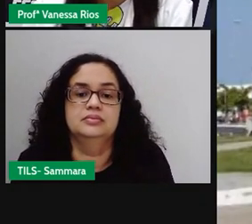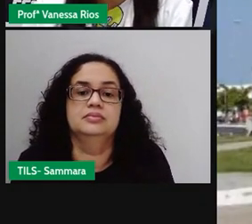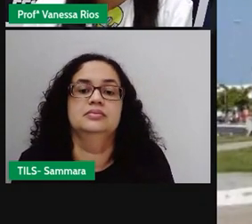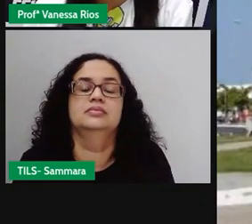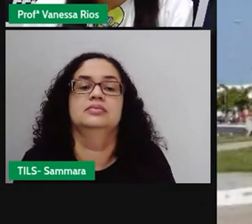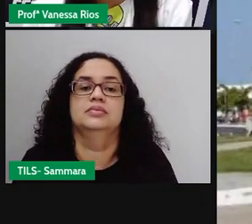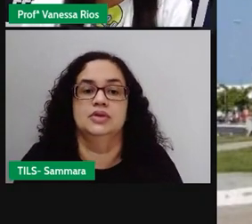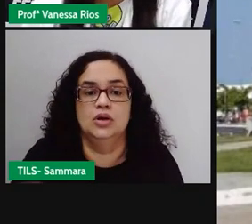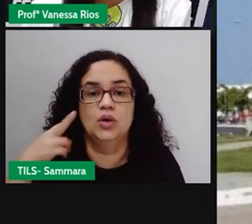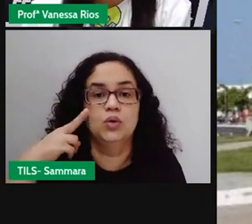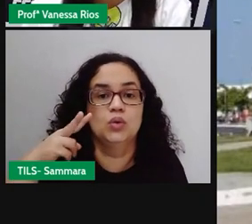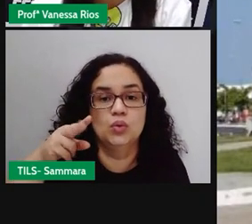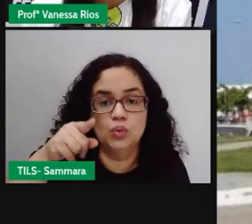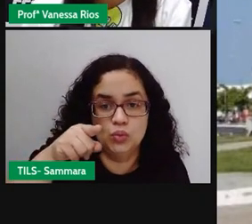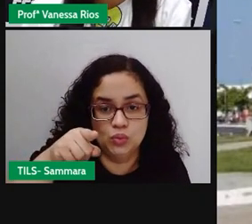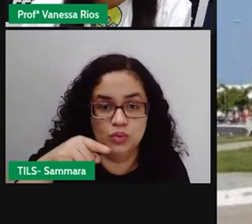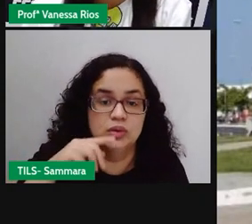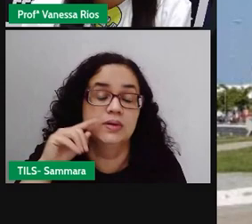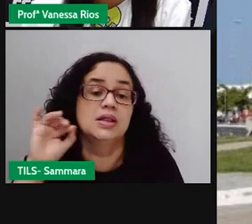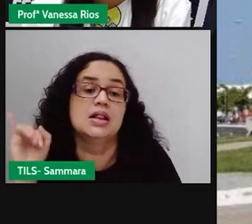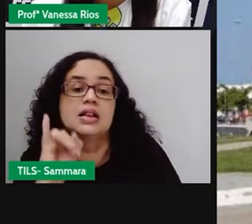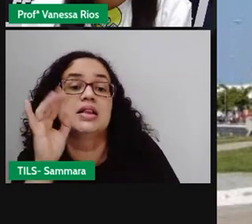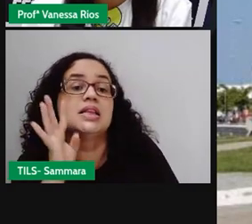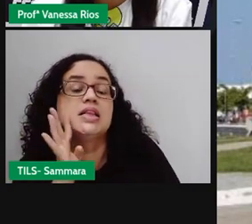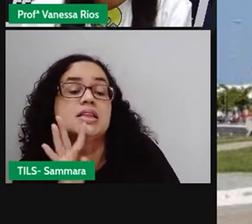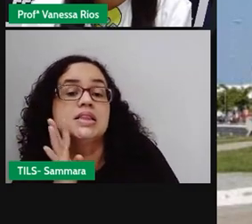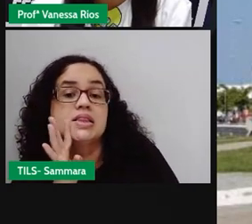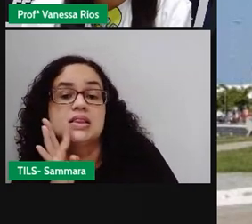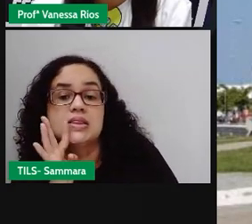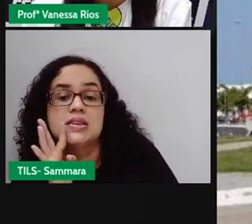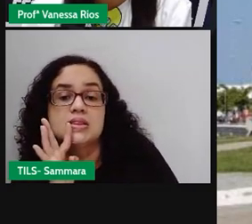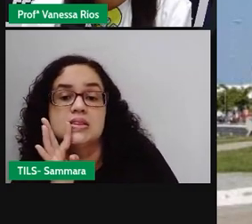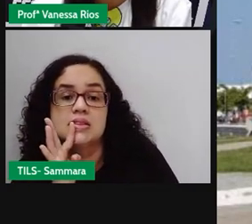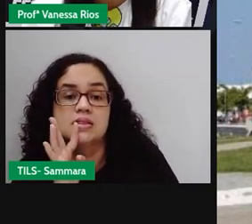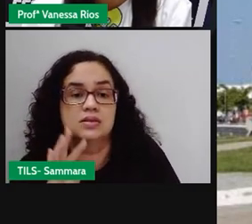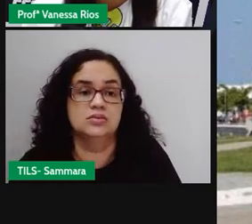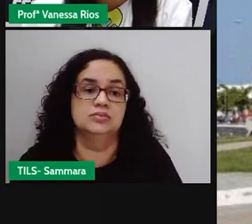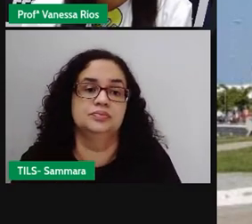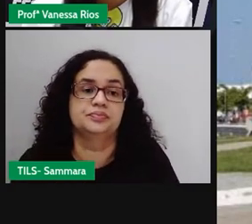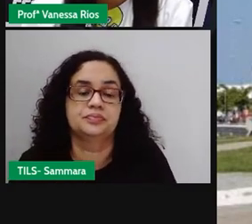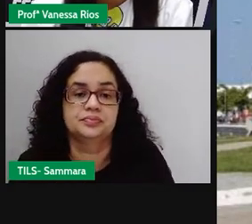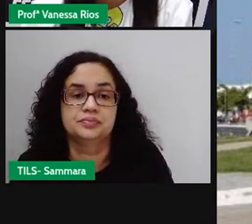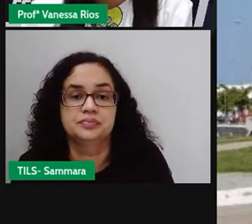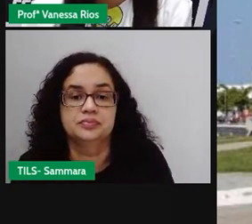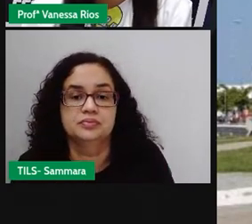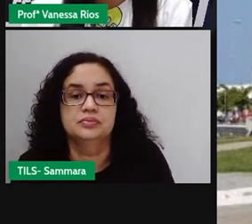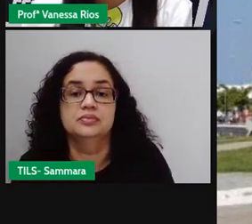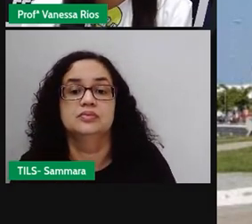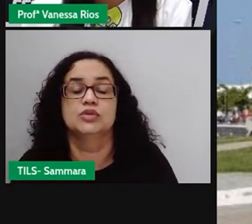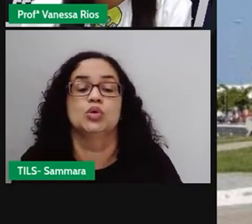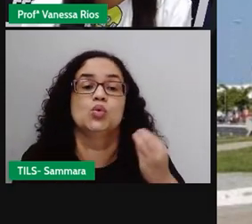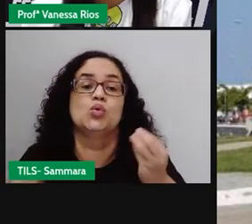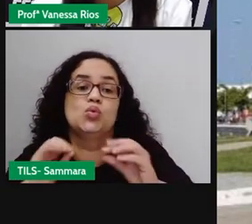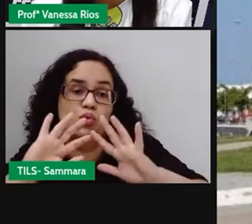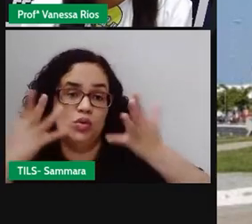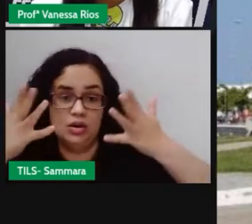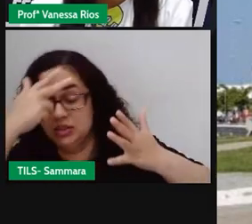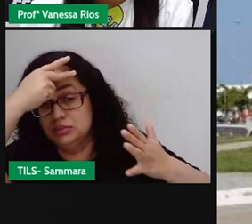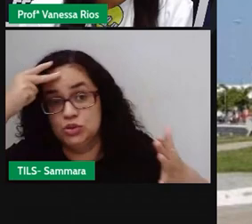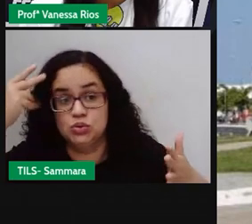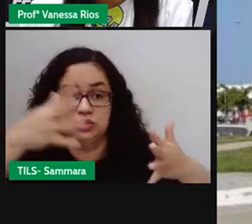Olha só, outro monumento muito interessante, que é o monumento ao caminhoneiro, uma forma de